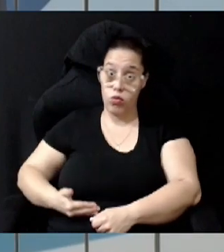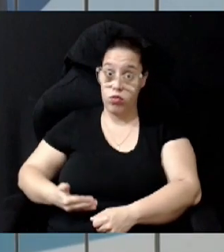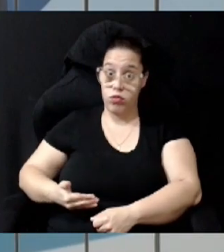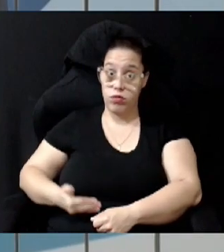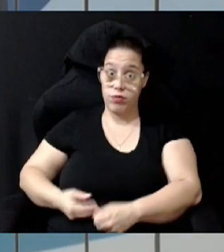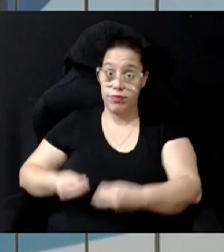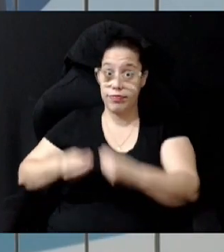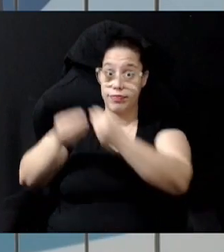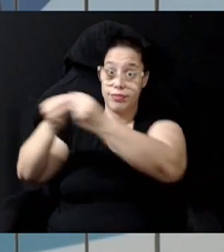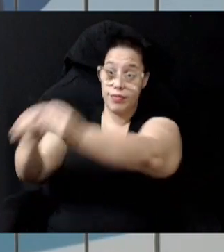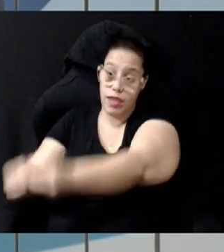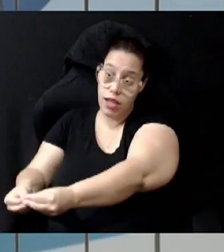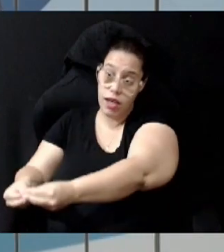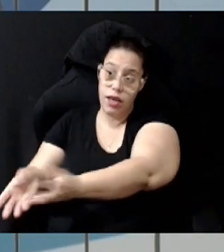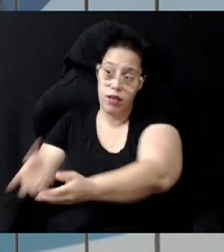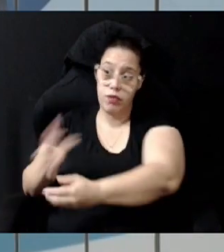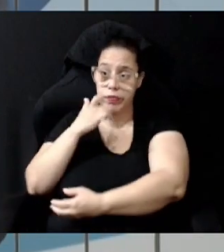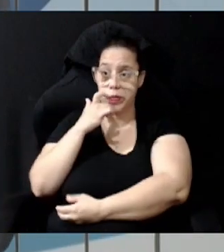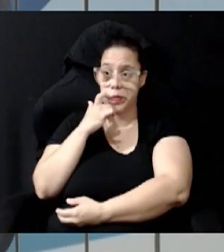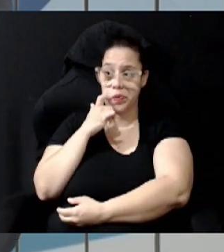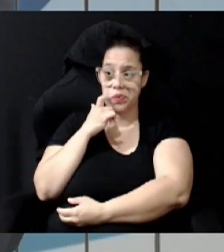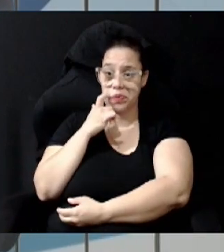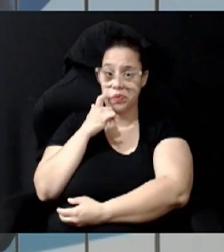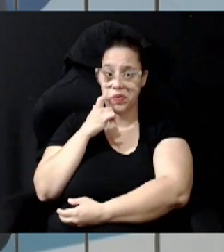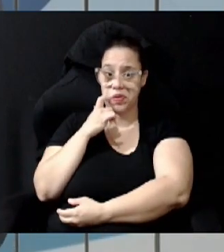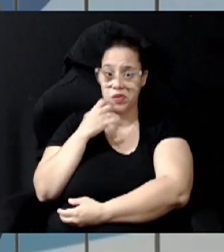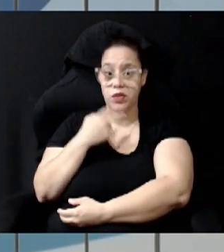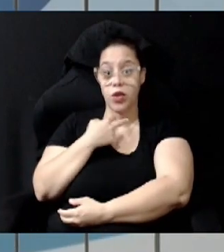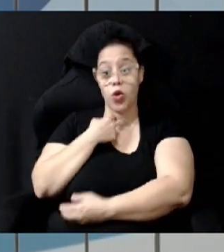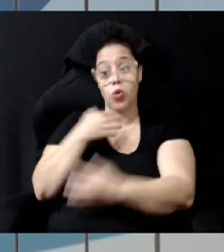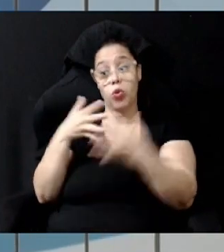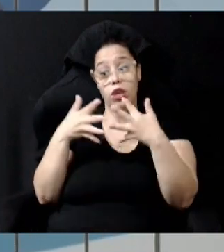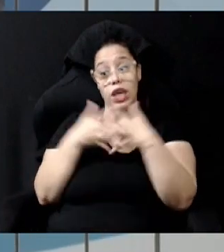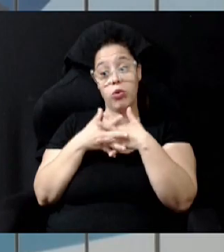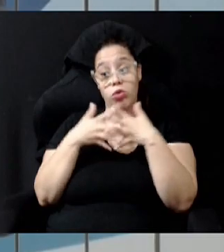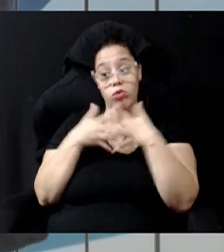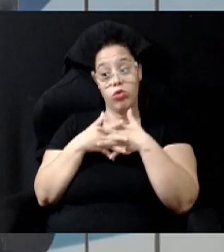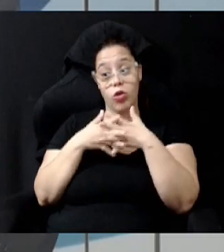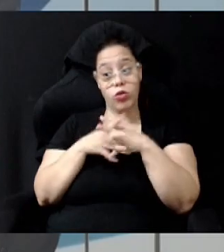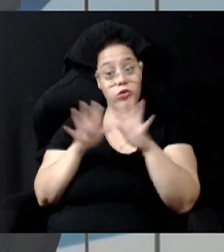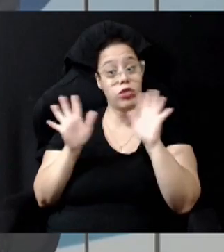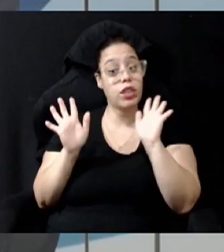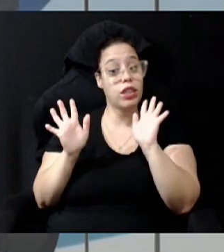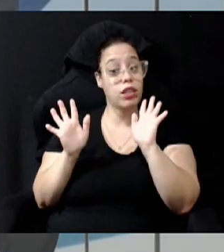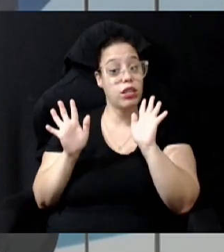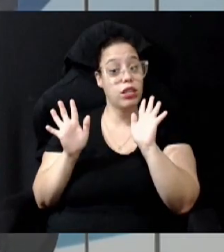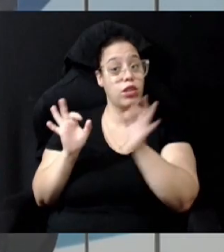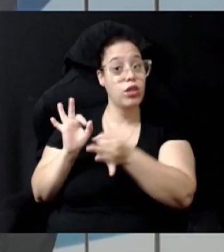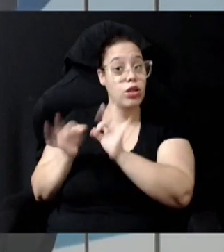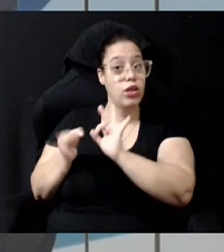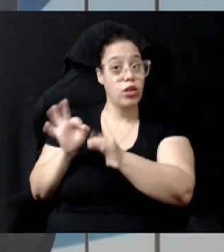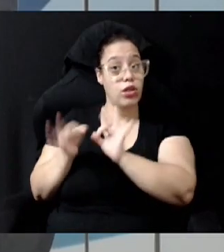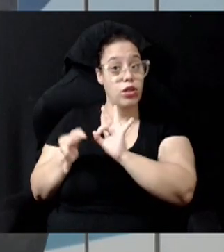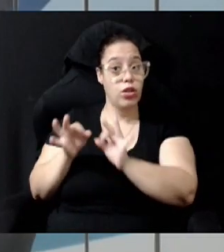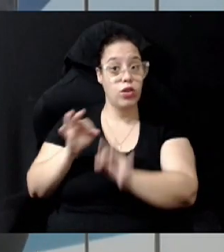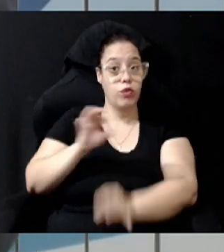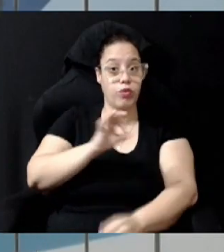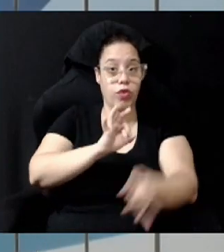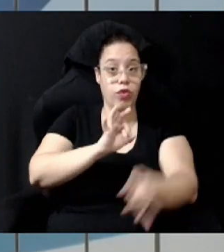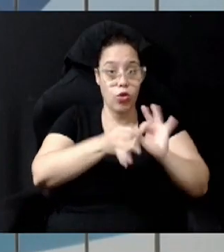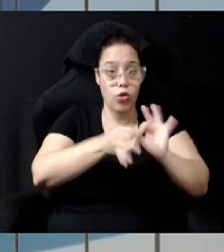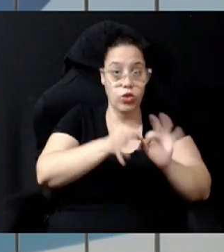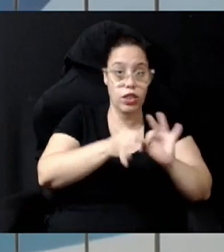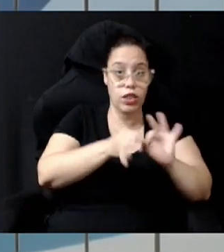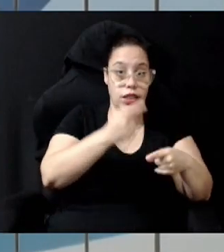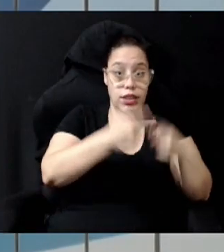até ele. Exato. Então não podemos confundir ativismo judicial com judicialização da política. Né? Eu acho que, e